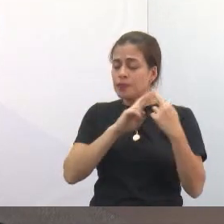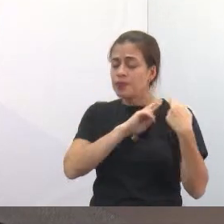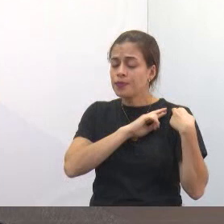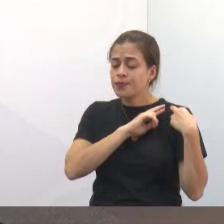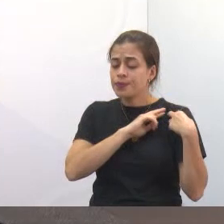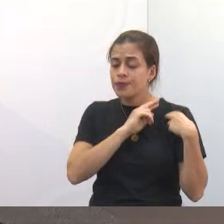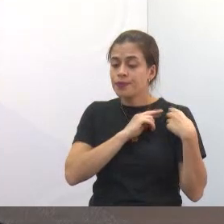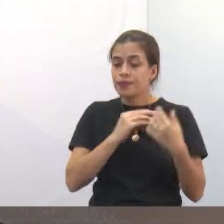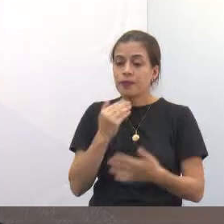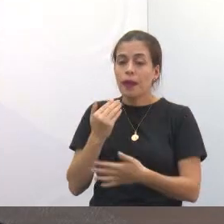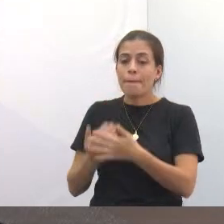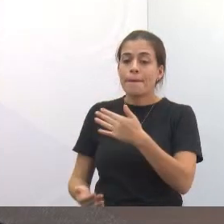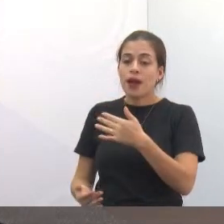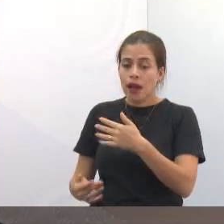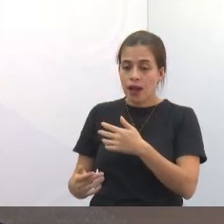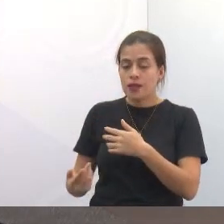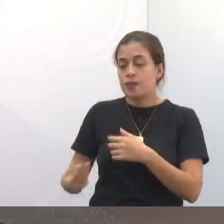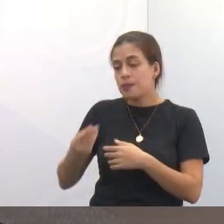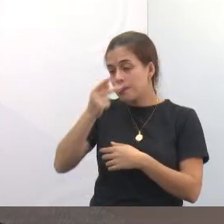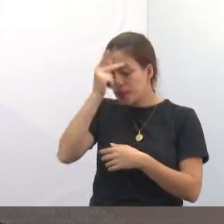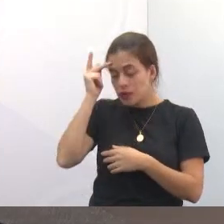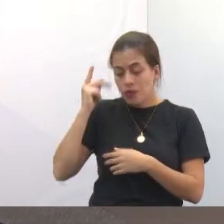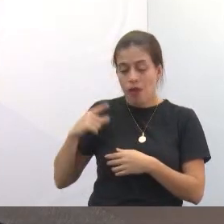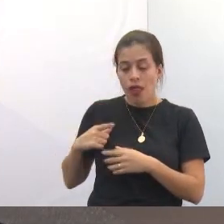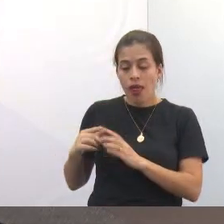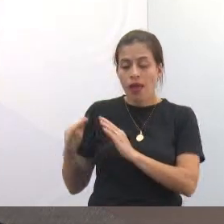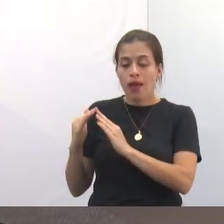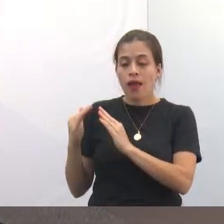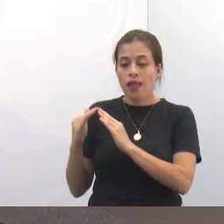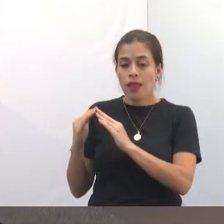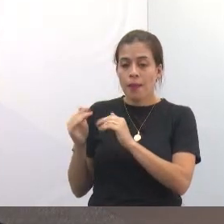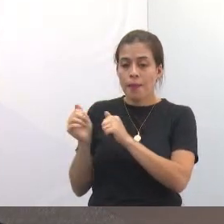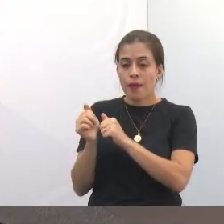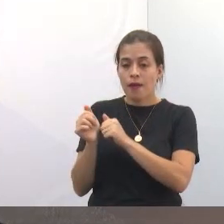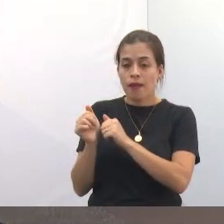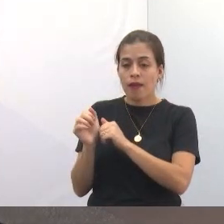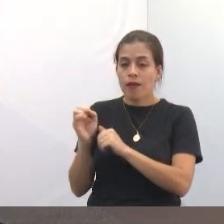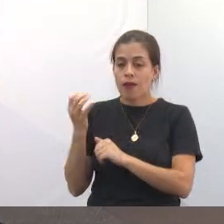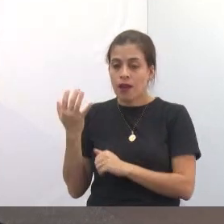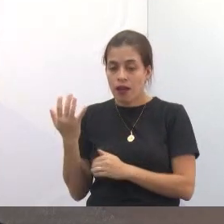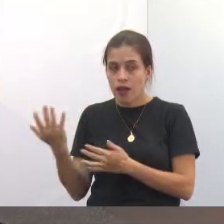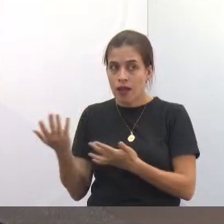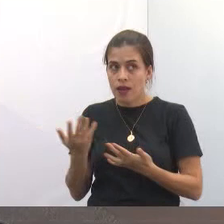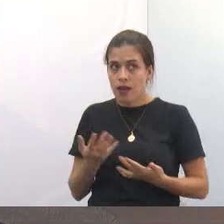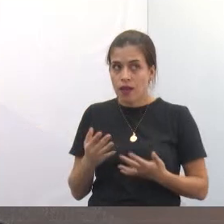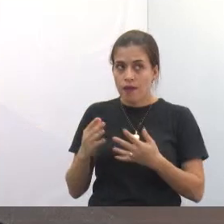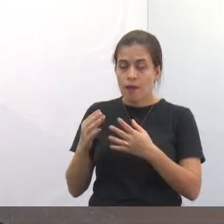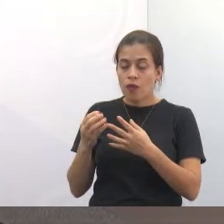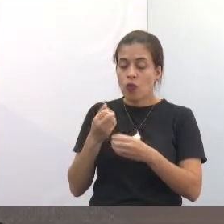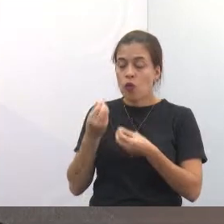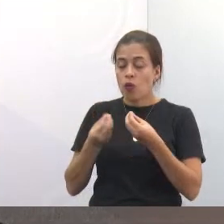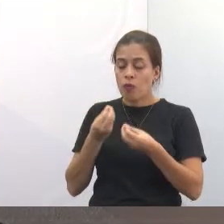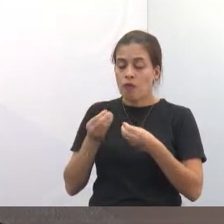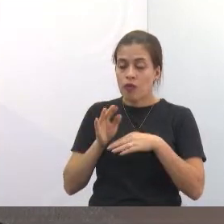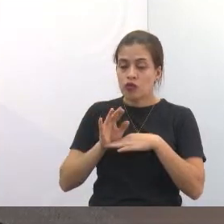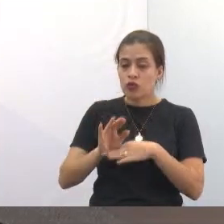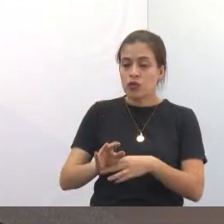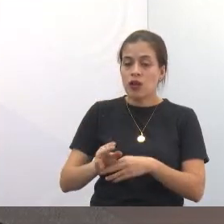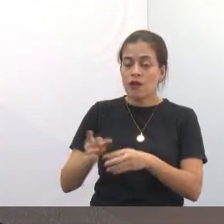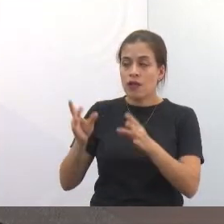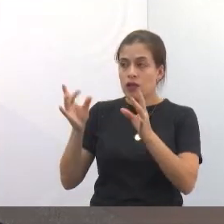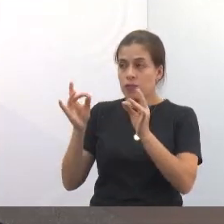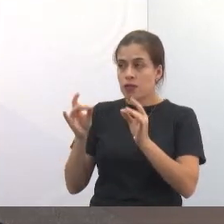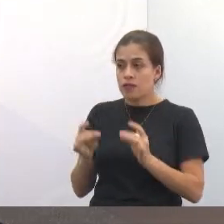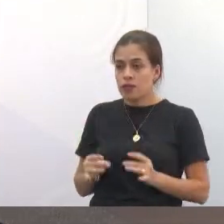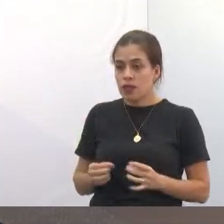aos moradores e como os mesmos serão compensados? Favor justificar, especificar o prazo.